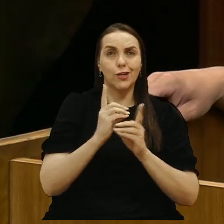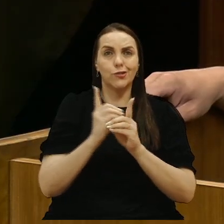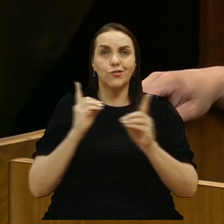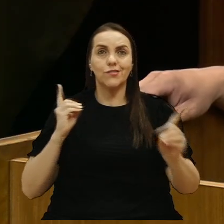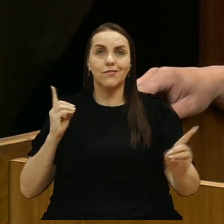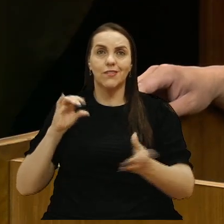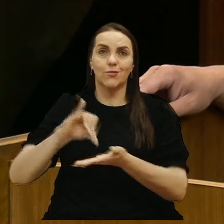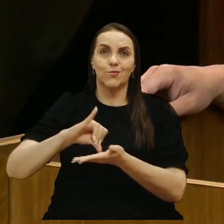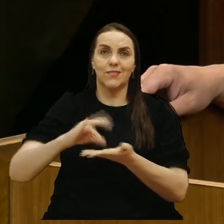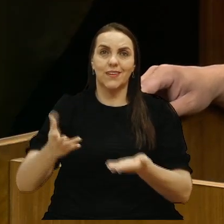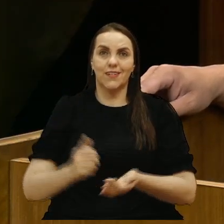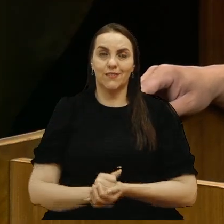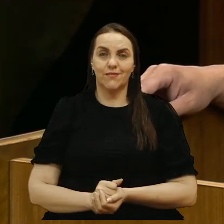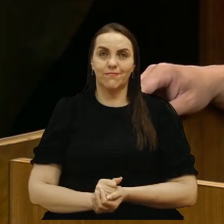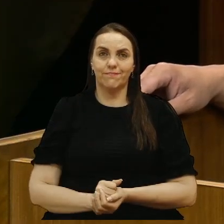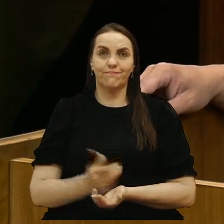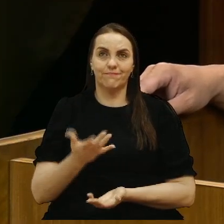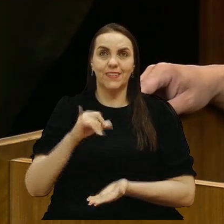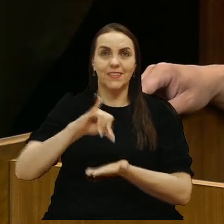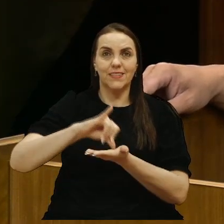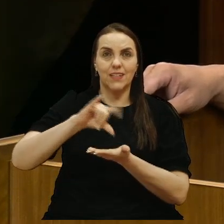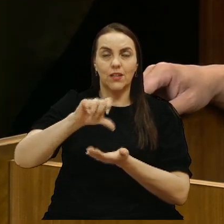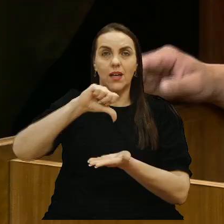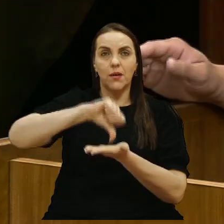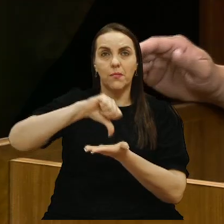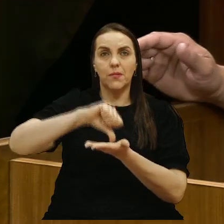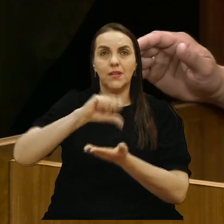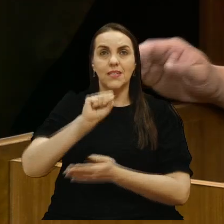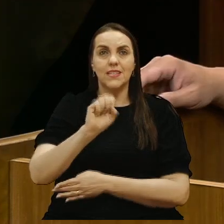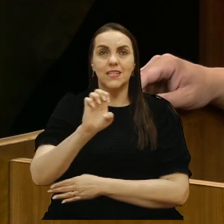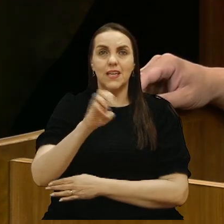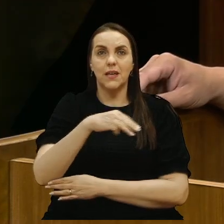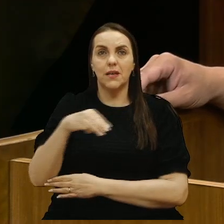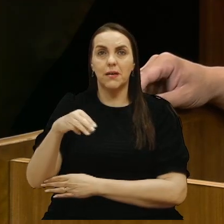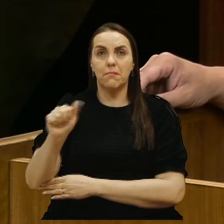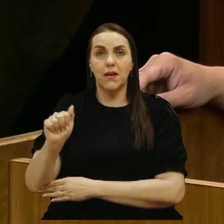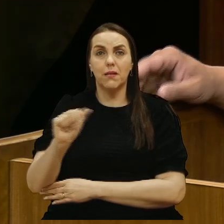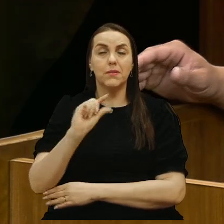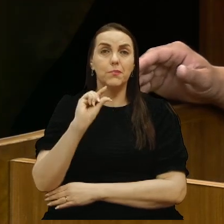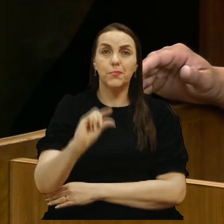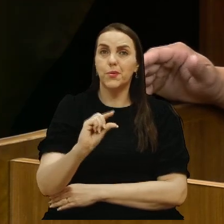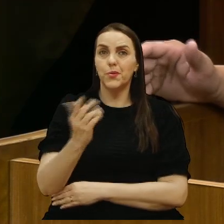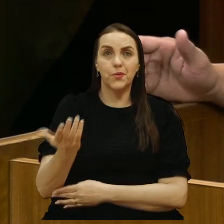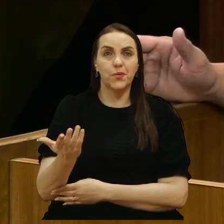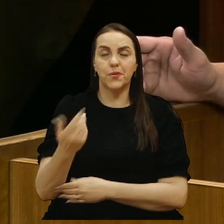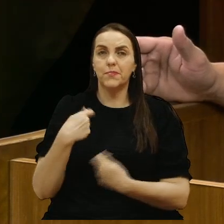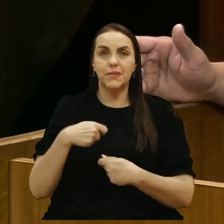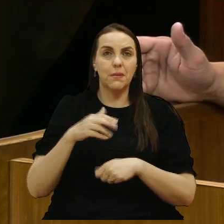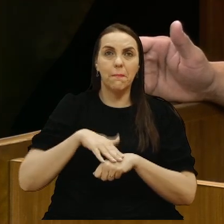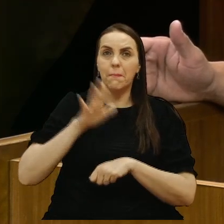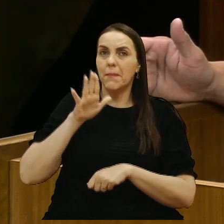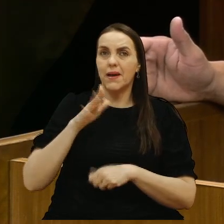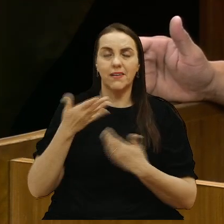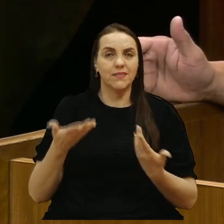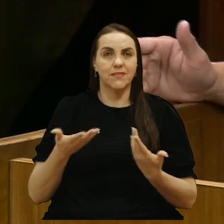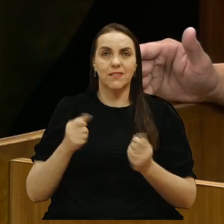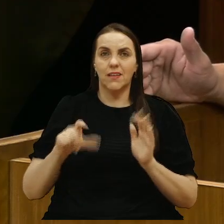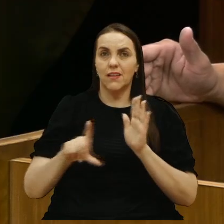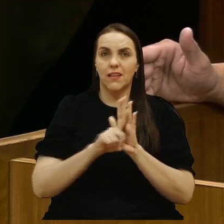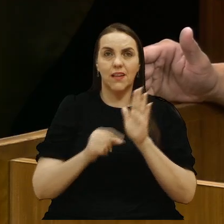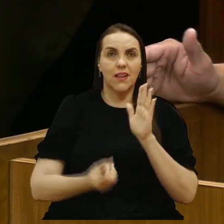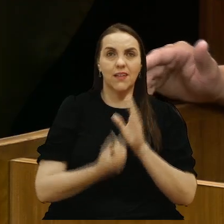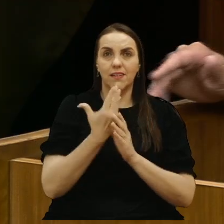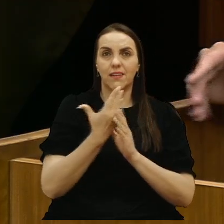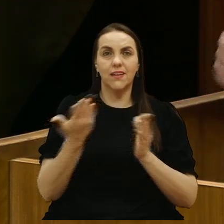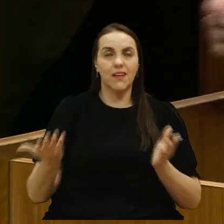central. Daí, na região central, tem o ecoponto da SEMA, mas ainda é muito pouco. Está na hora da gente criar leis onde que a gente